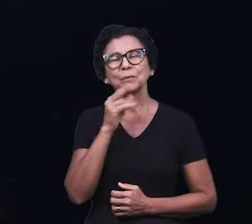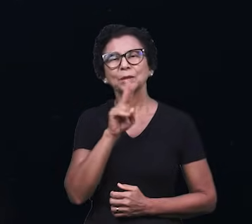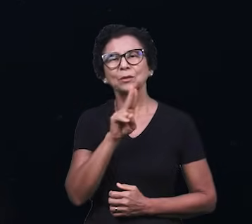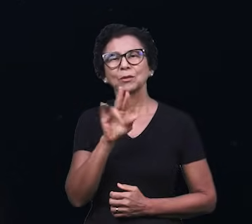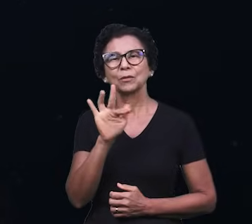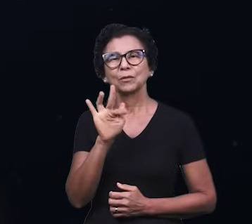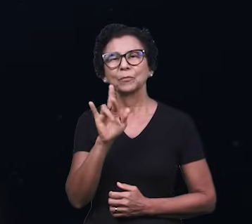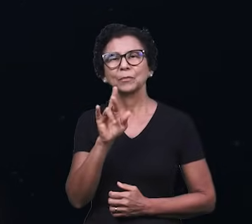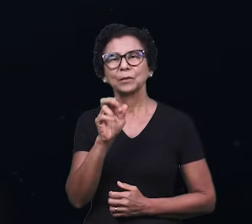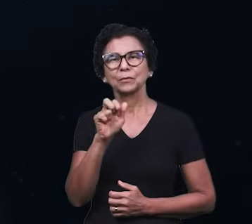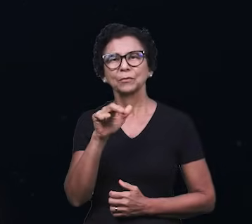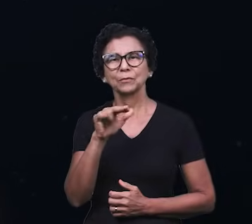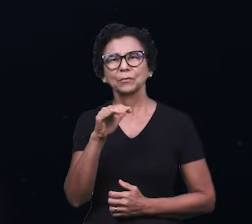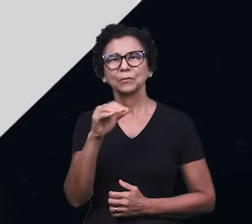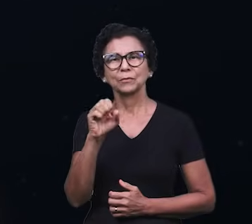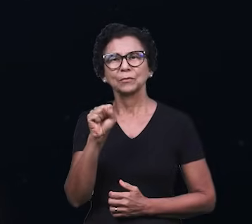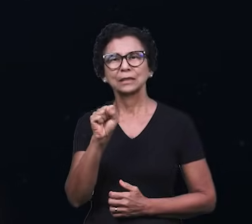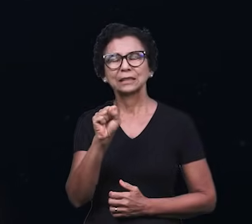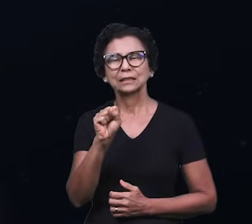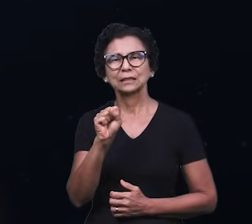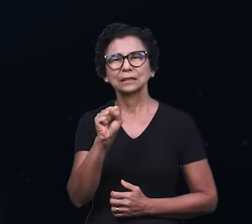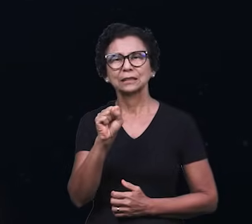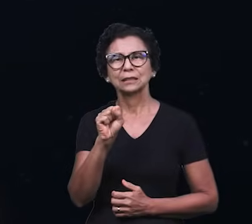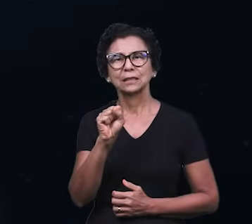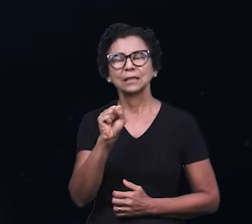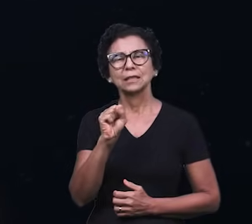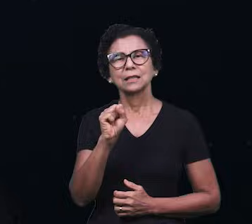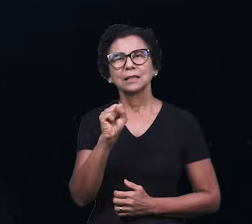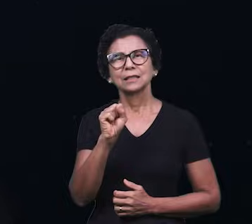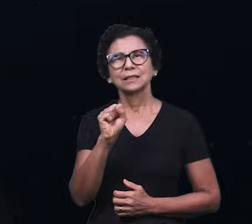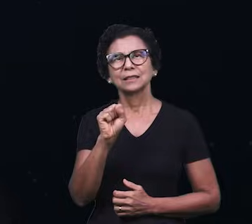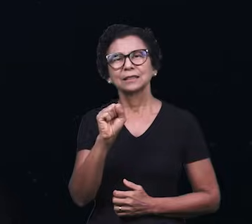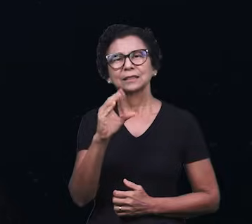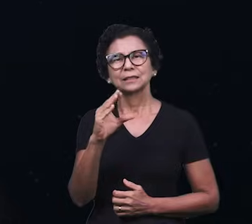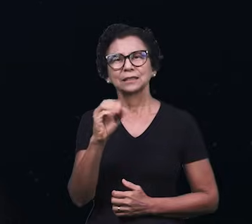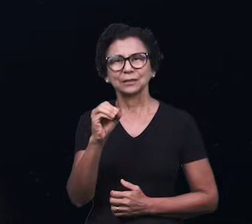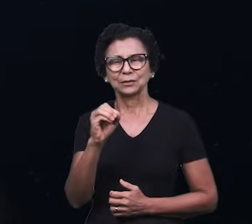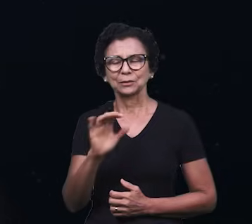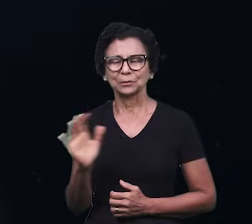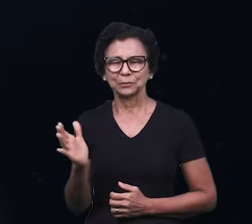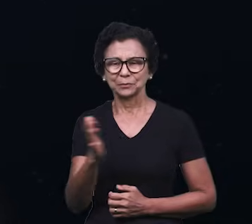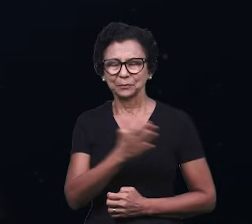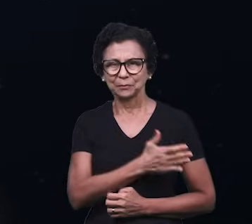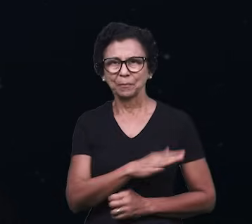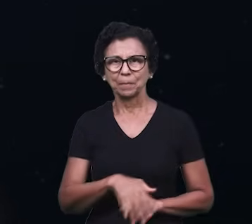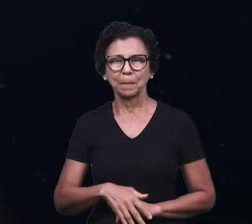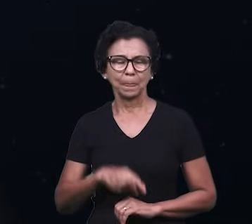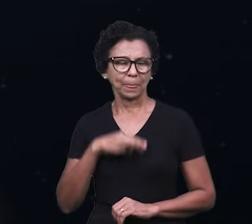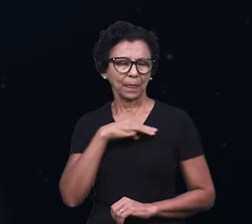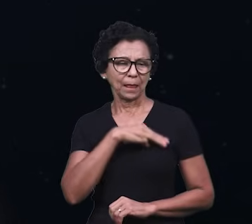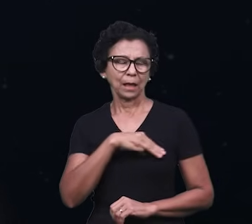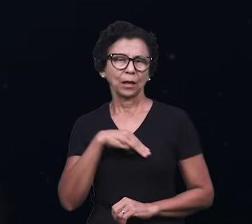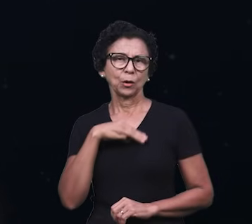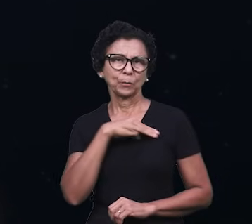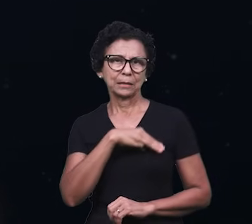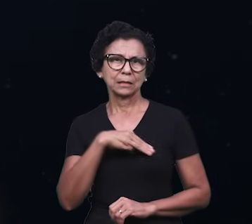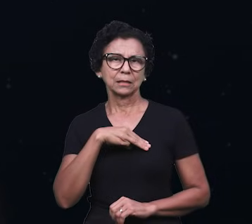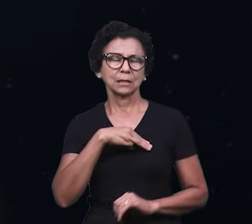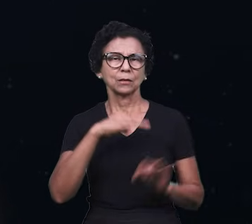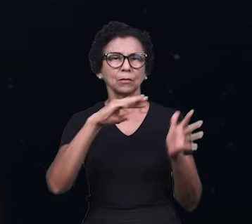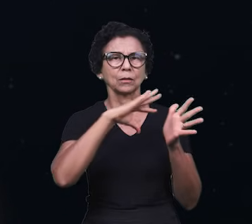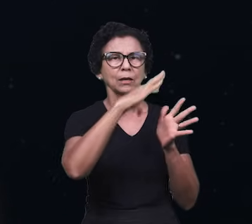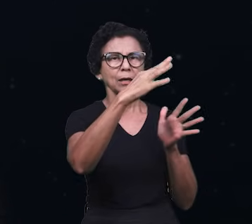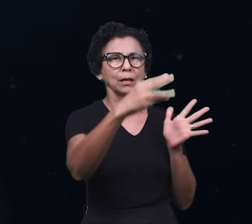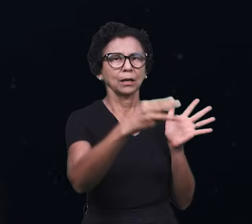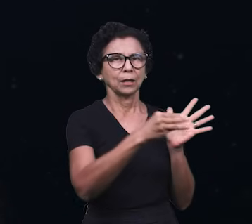né? A missão amazônica foi lá para a Amazônia, né? Aí a Lucélia, que foi